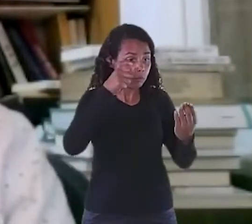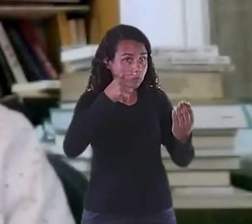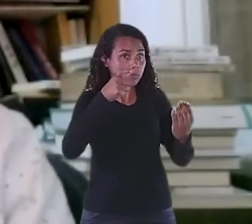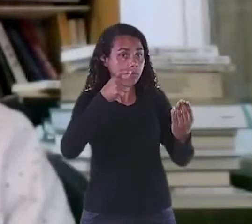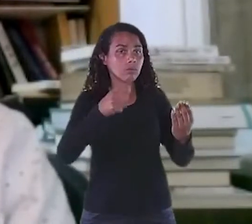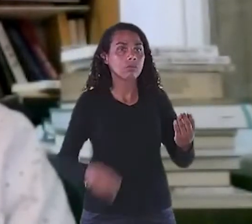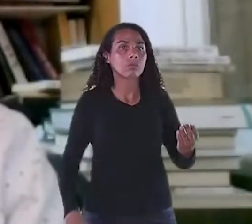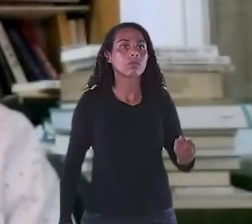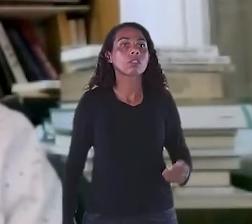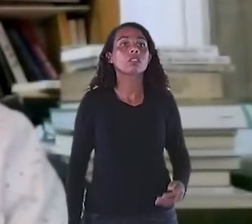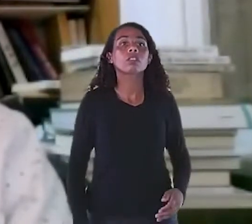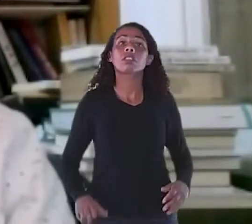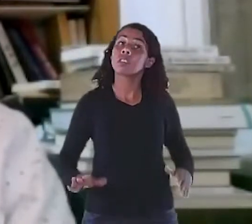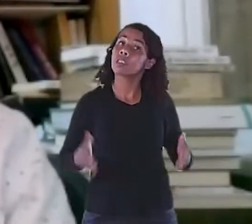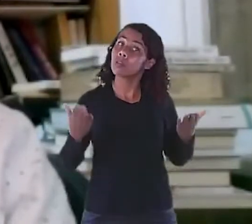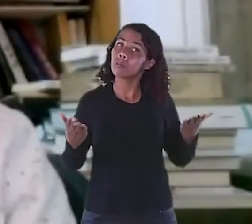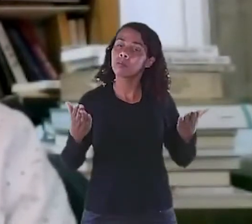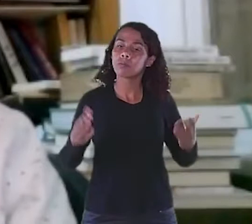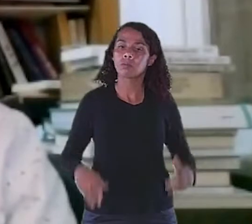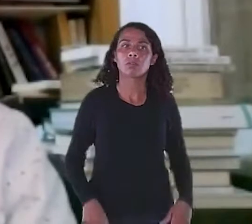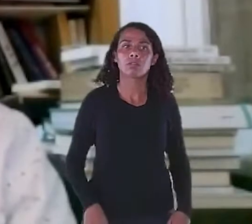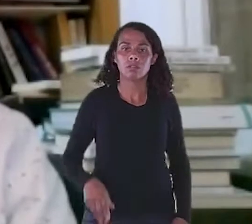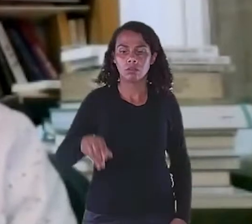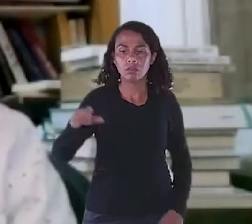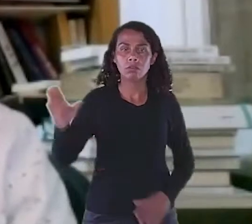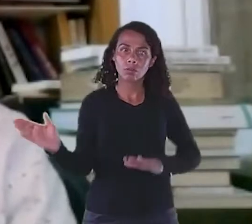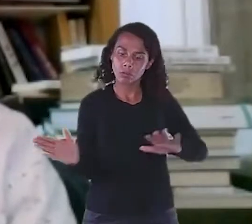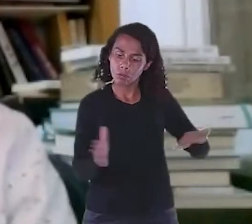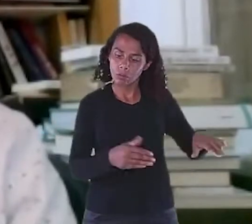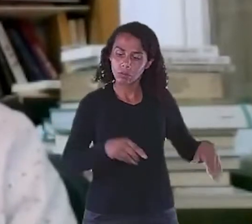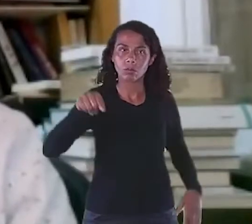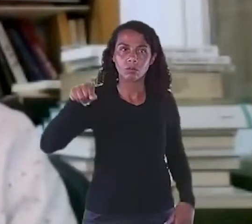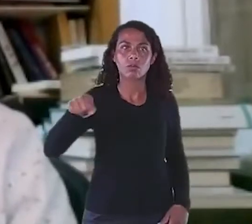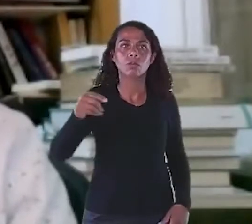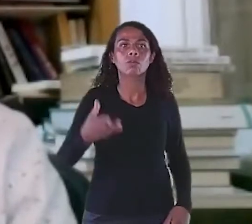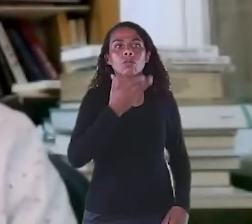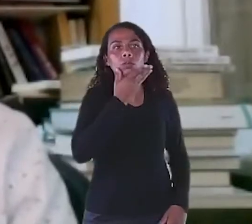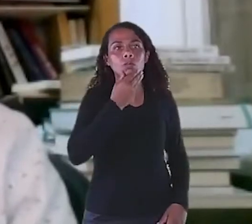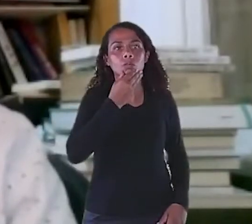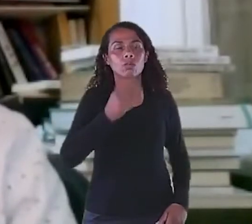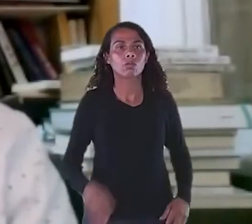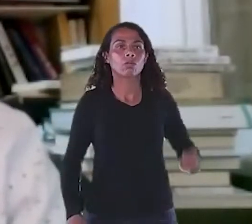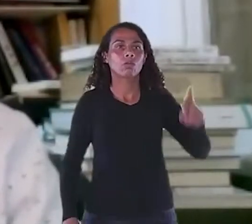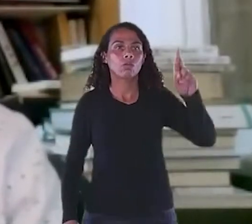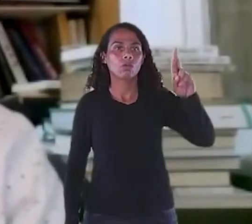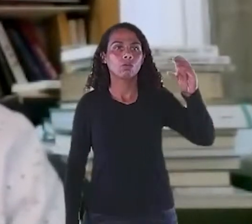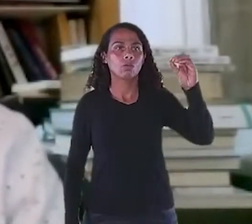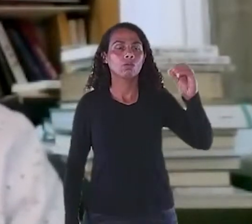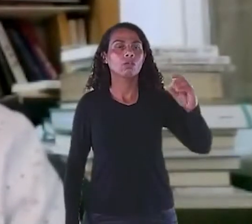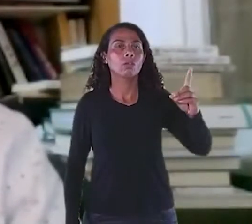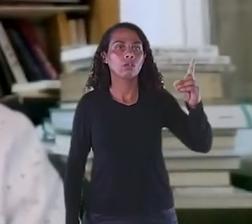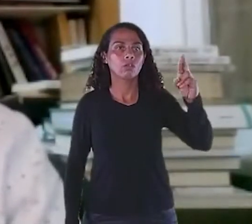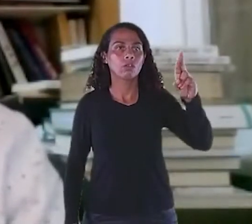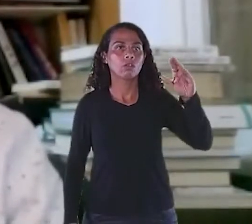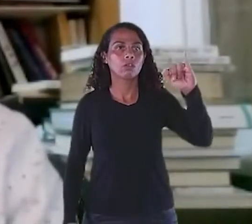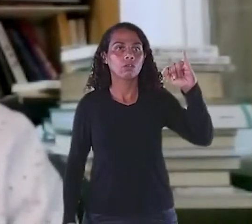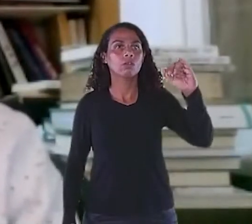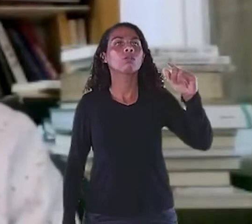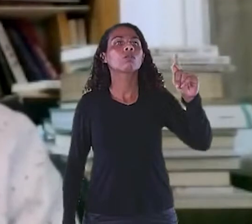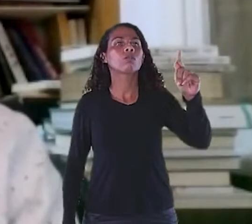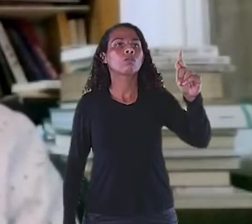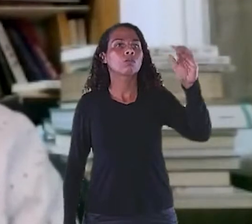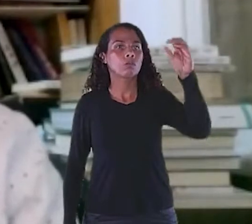Tito ajudaram a dar uma ordem aos Sonhos Rebobinados